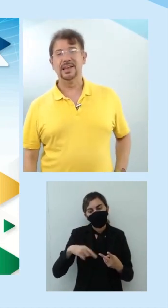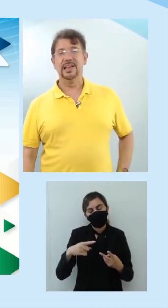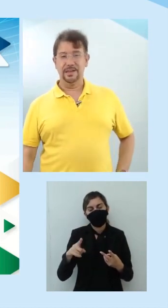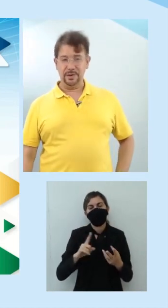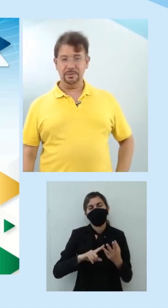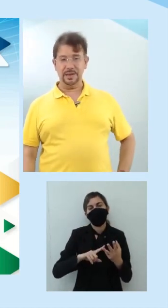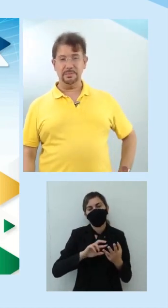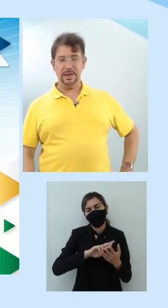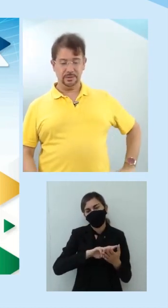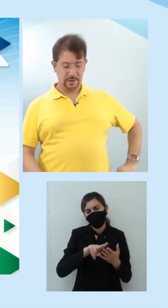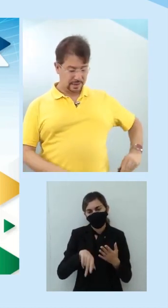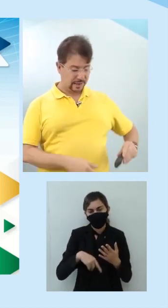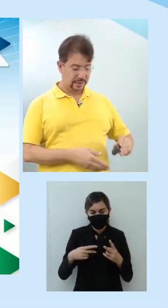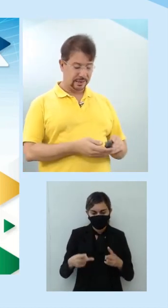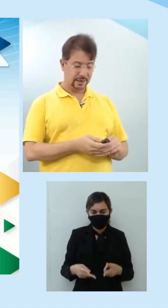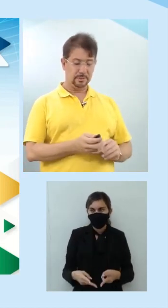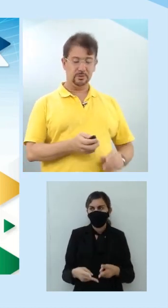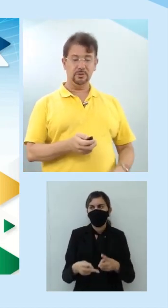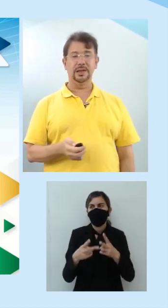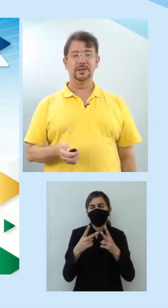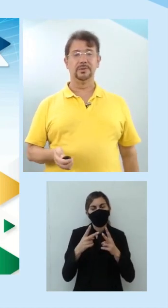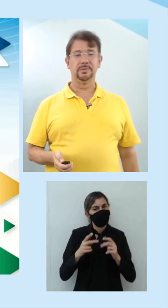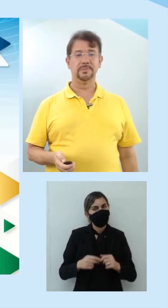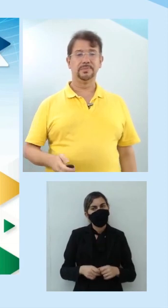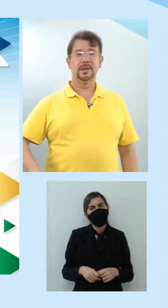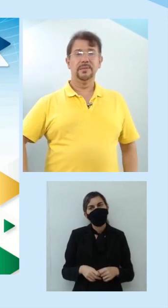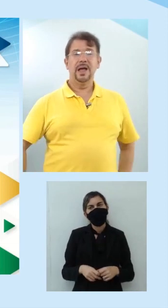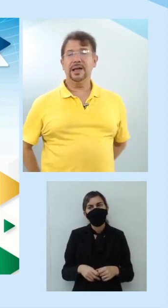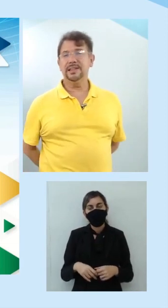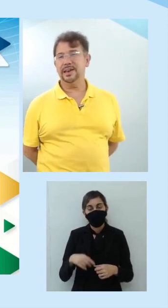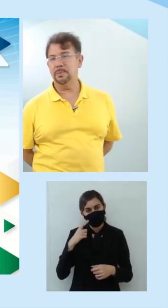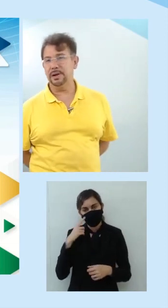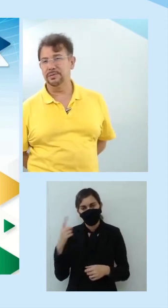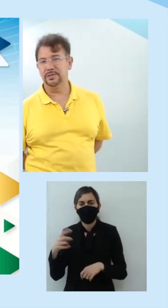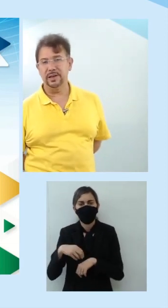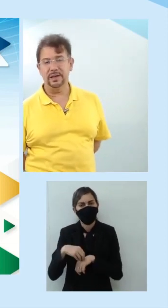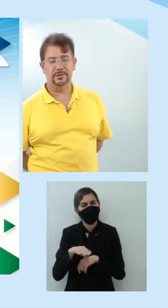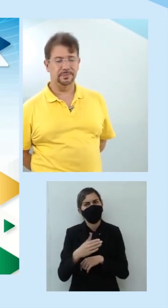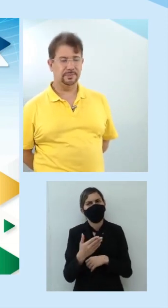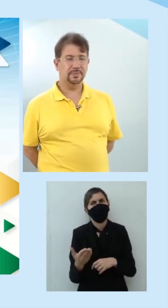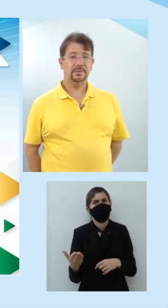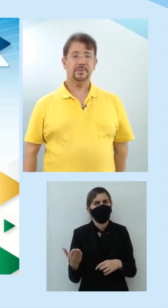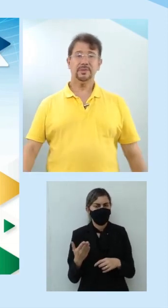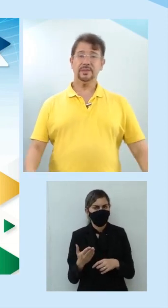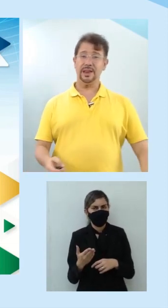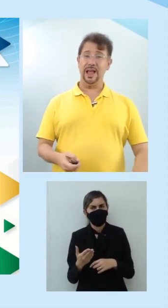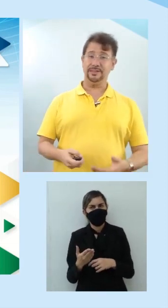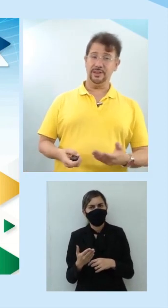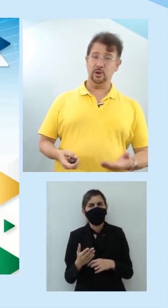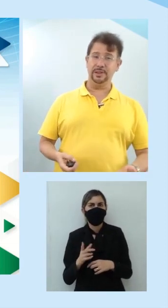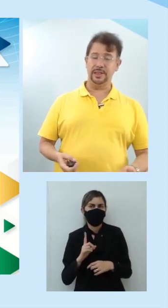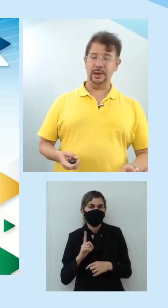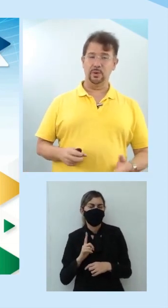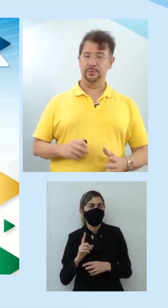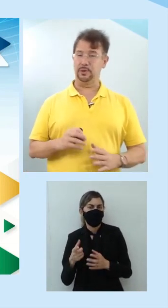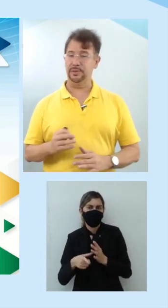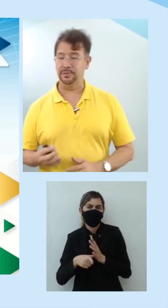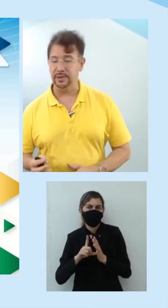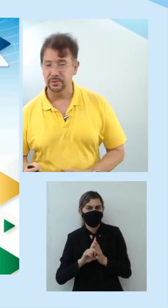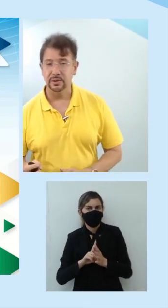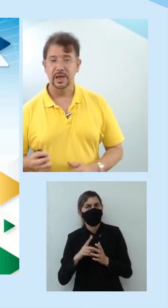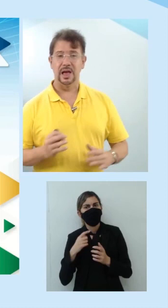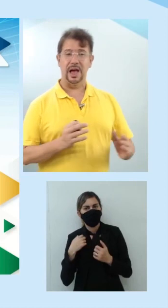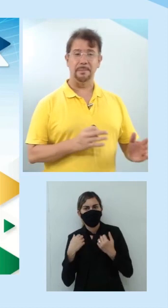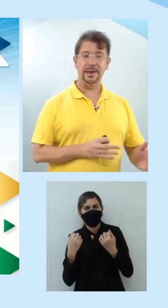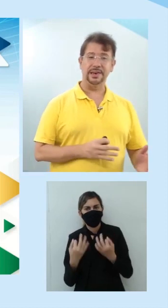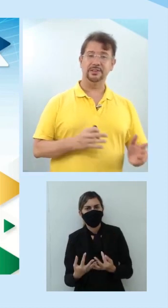etc. E vamos caminhando aqui ainda, vamos estudando. Aqui trago para vocês, assim como o anterior ficou